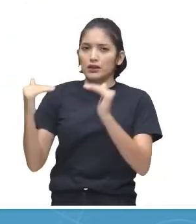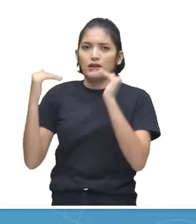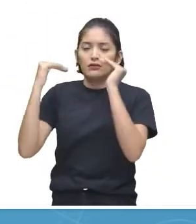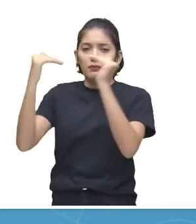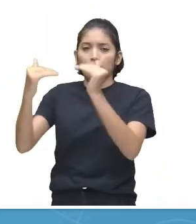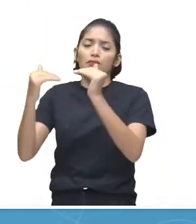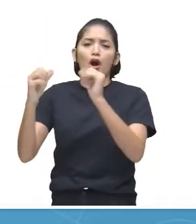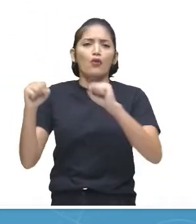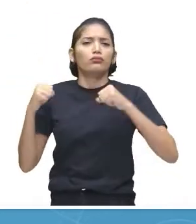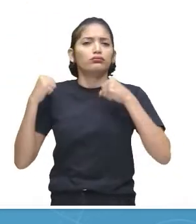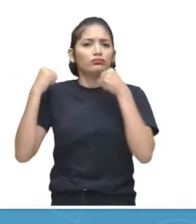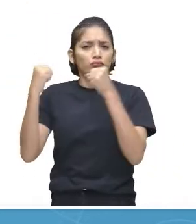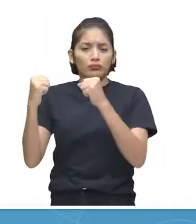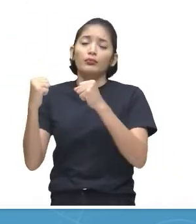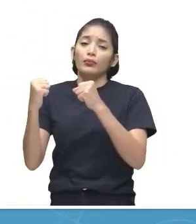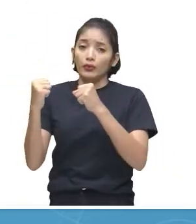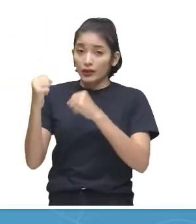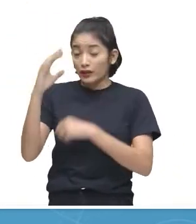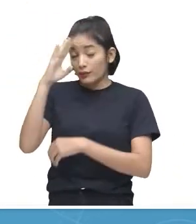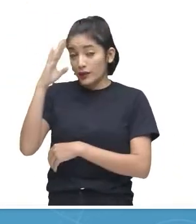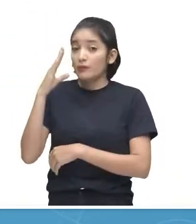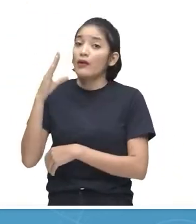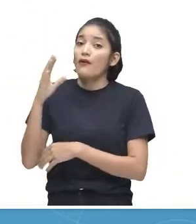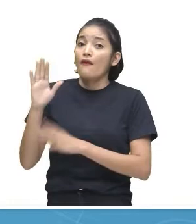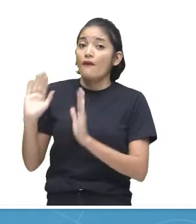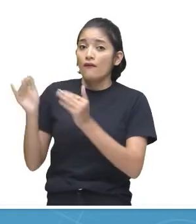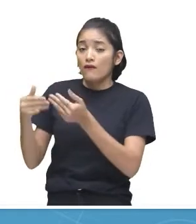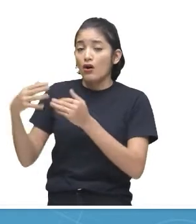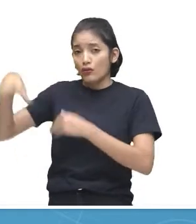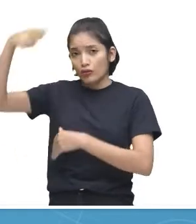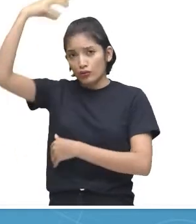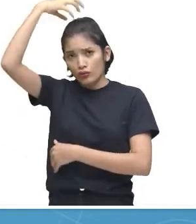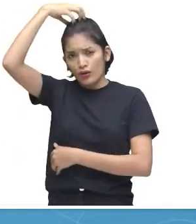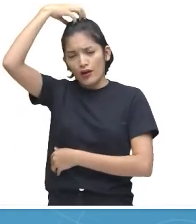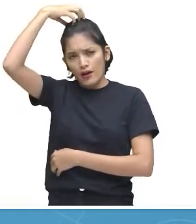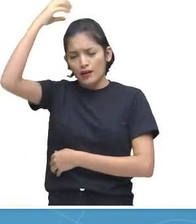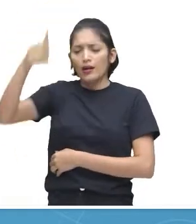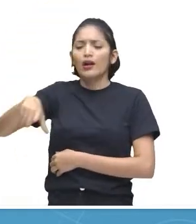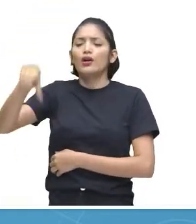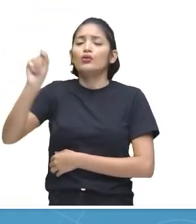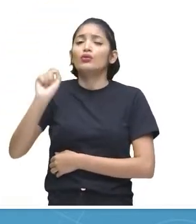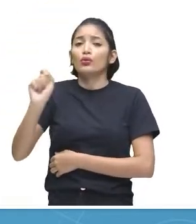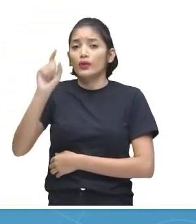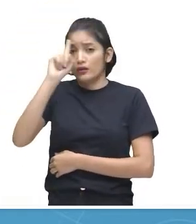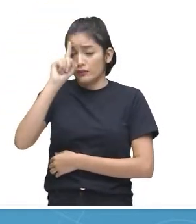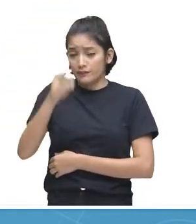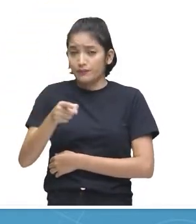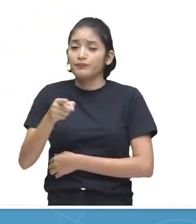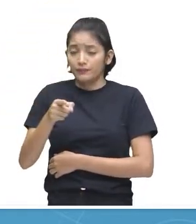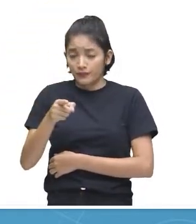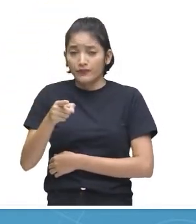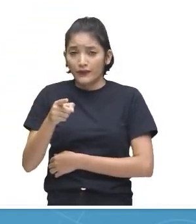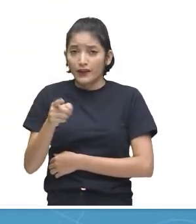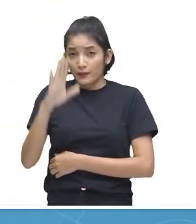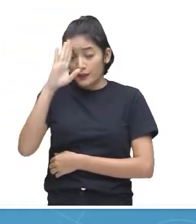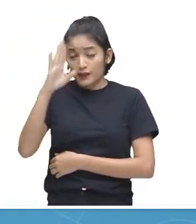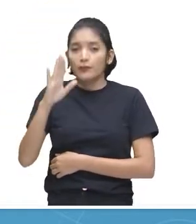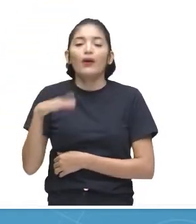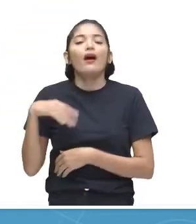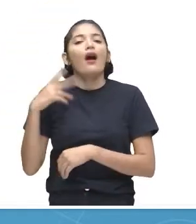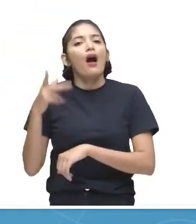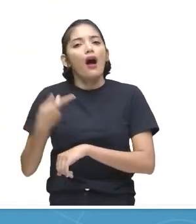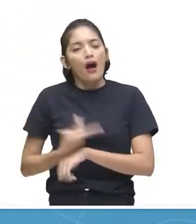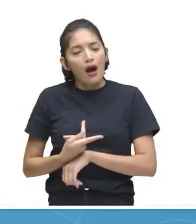os poderes estavam centralizados na figura do rei, que tomava as decisões principais. Com a parte da acumulação dos